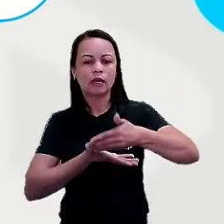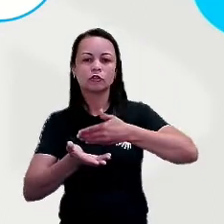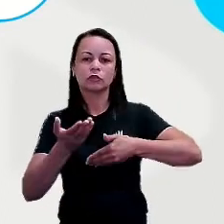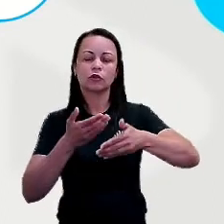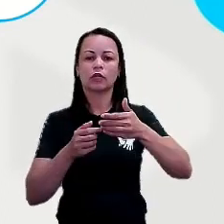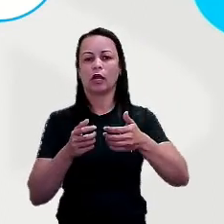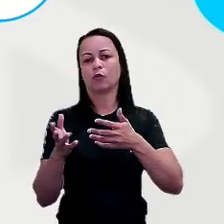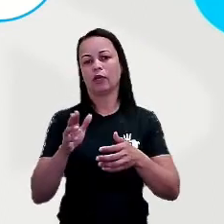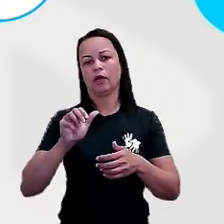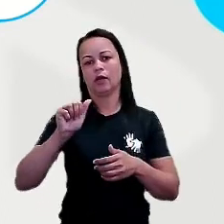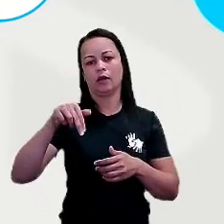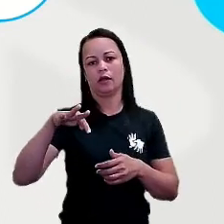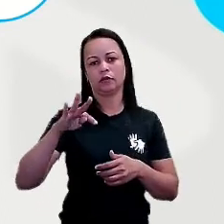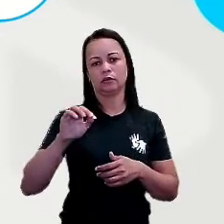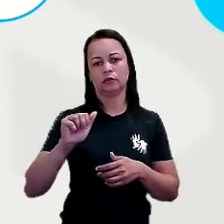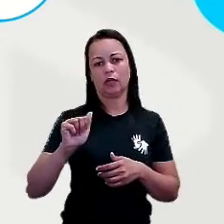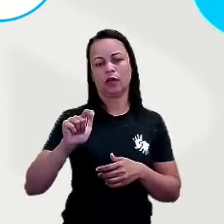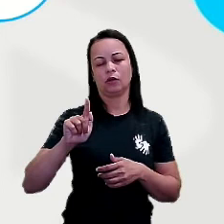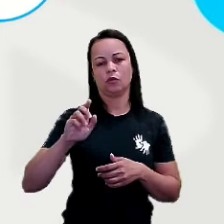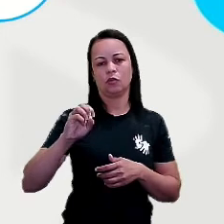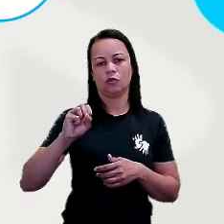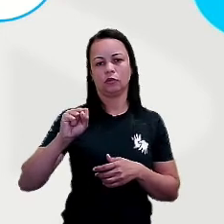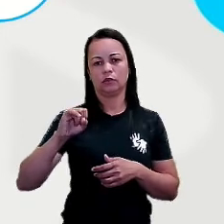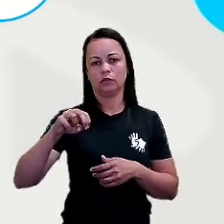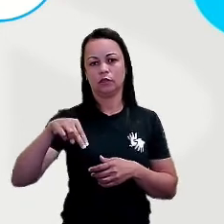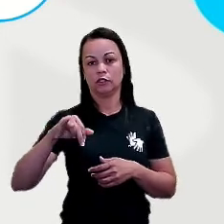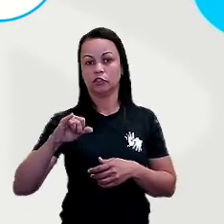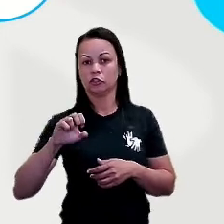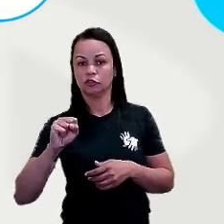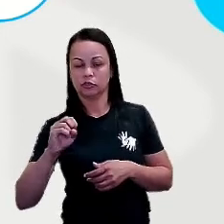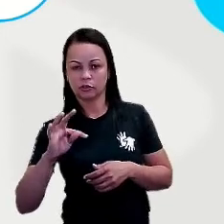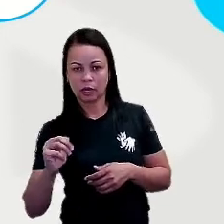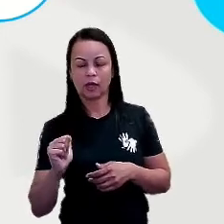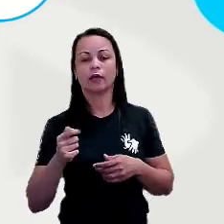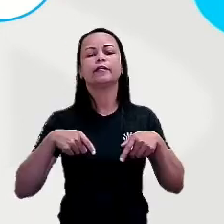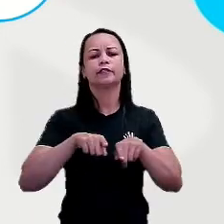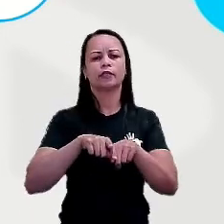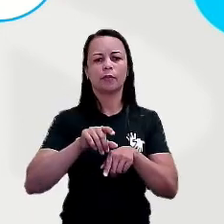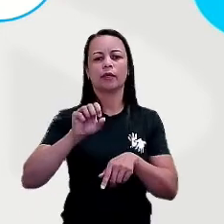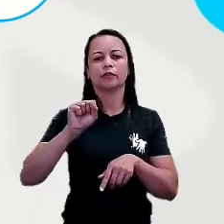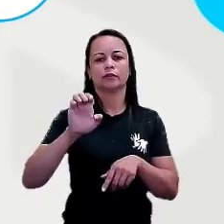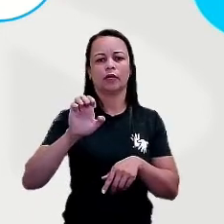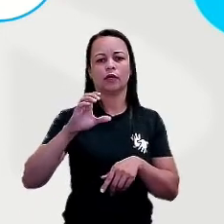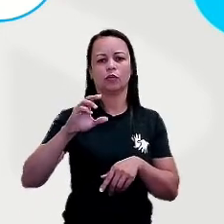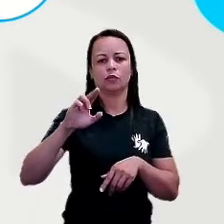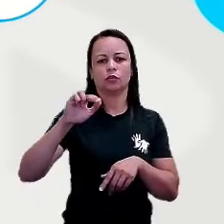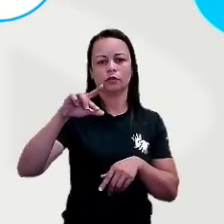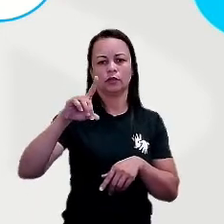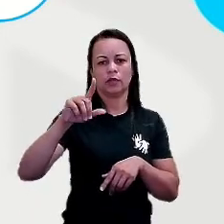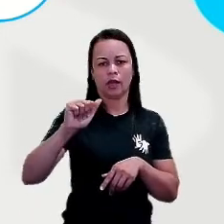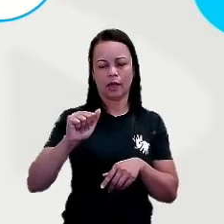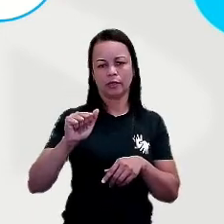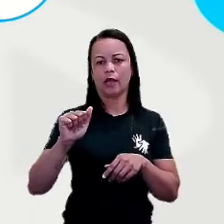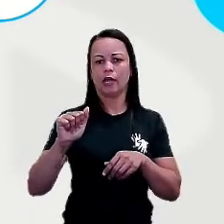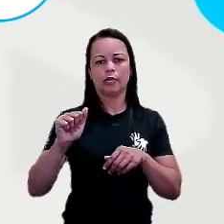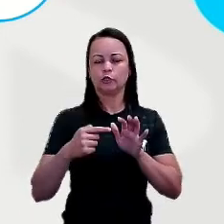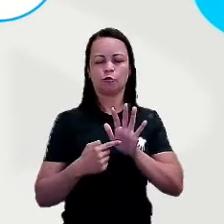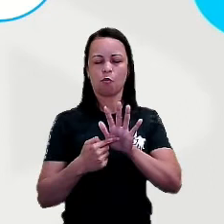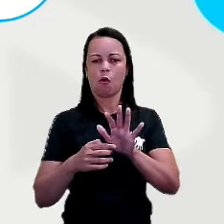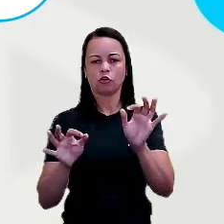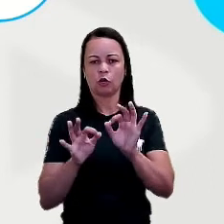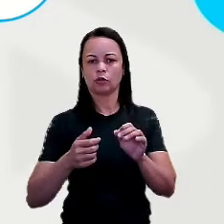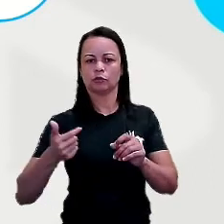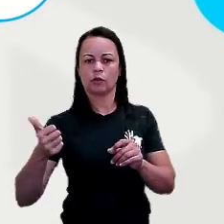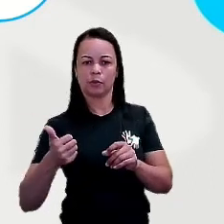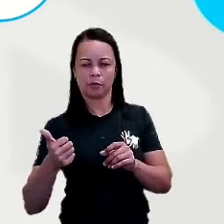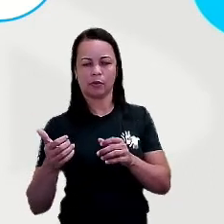as antagonistas, e as secundárias, que não se destacam tanto quanto as primárias, funcionando apenas como